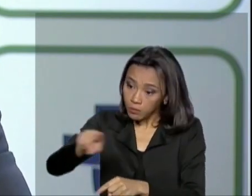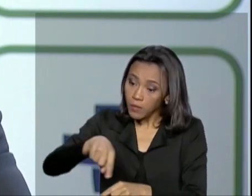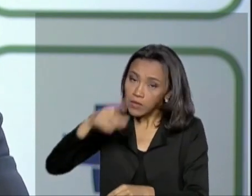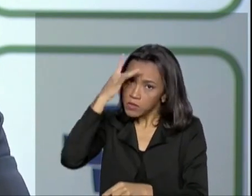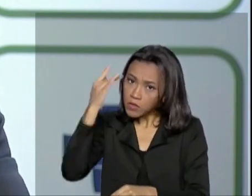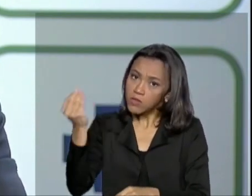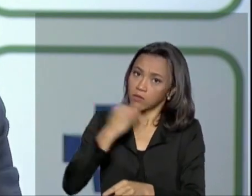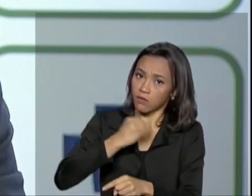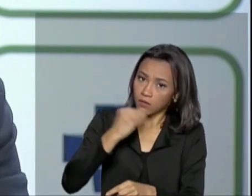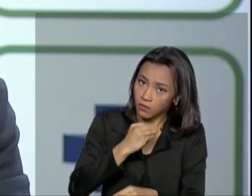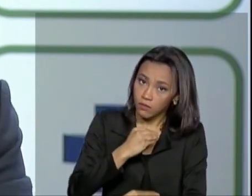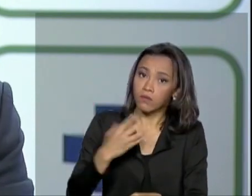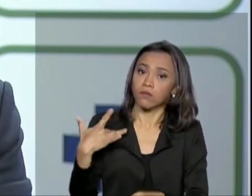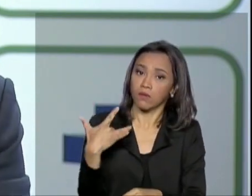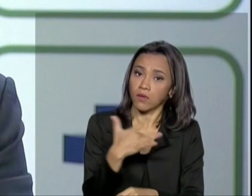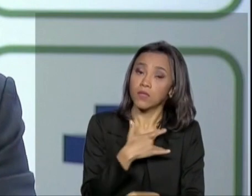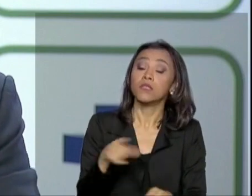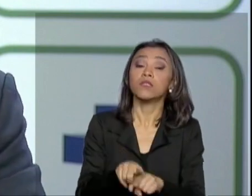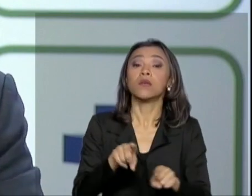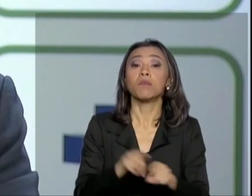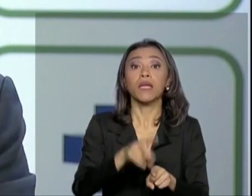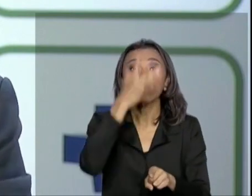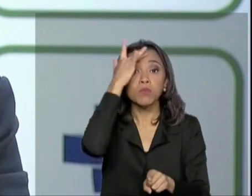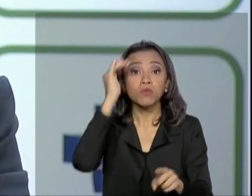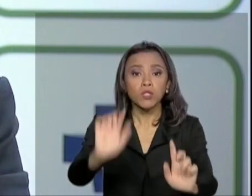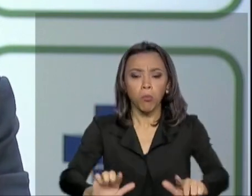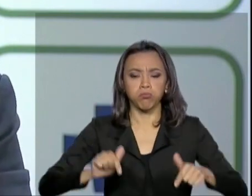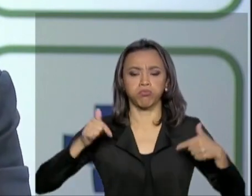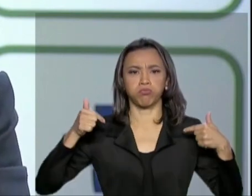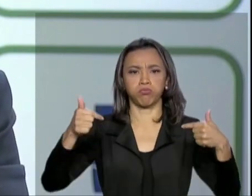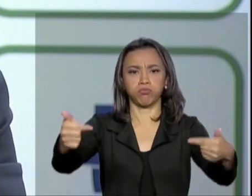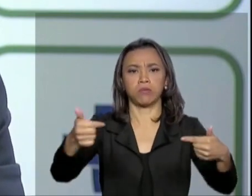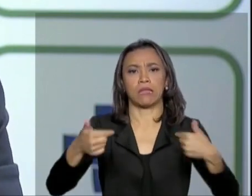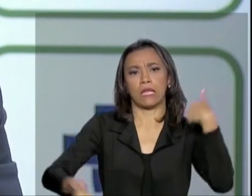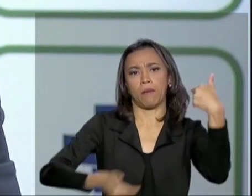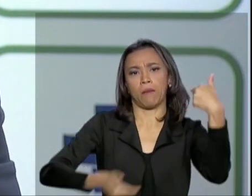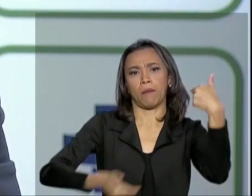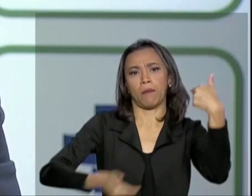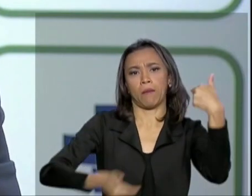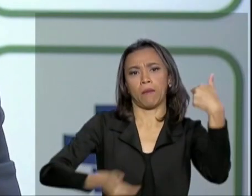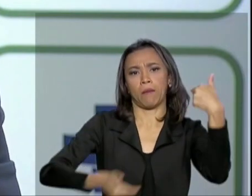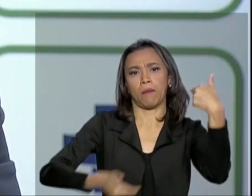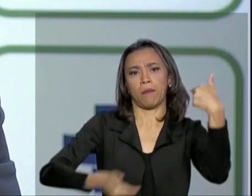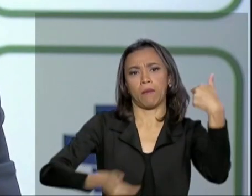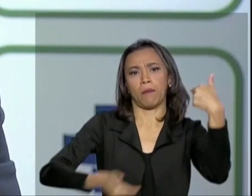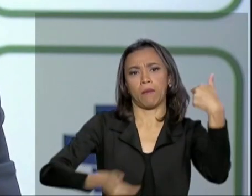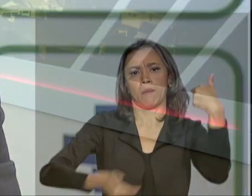e também das pessoas que estão na linha de frente aquelas que vão atuar